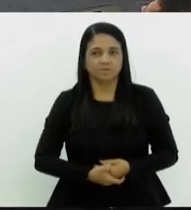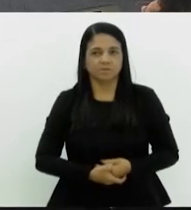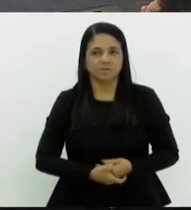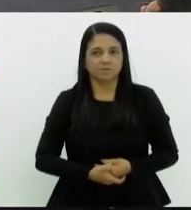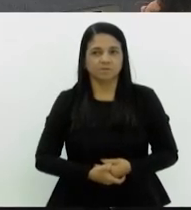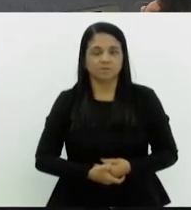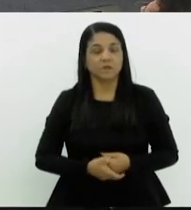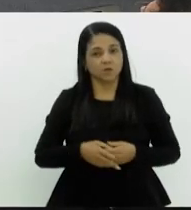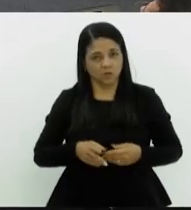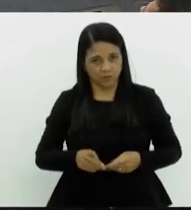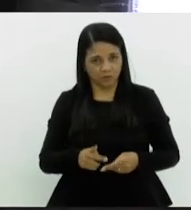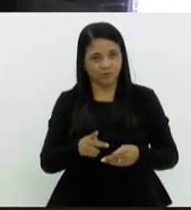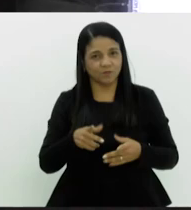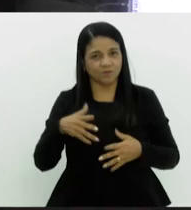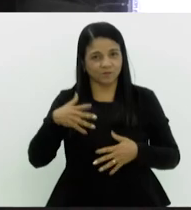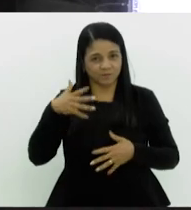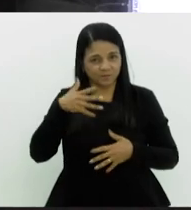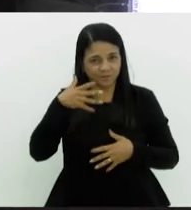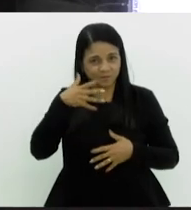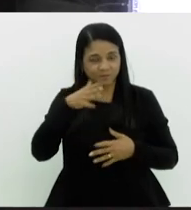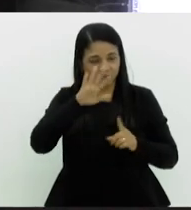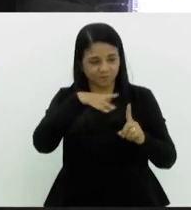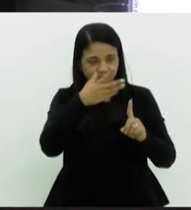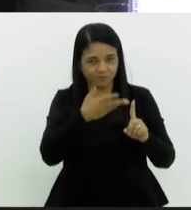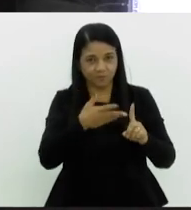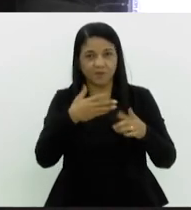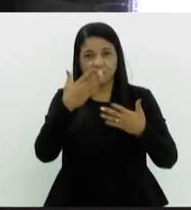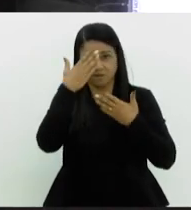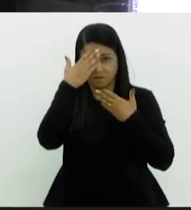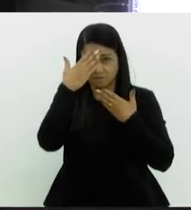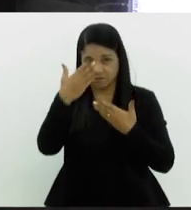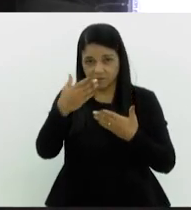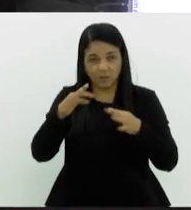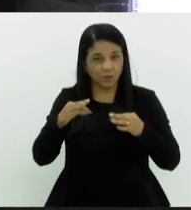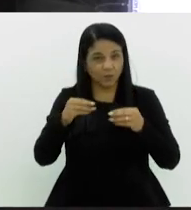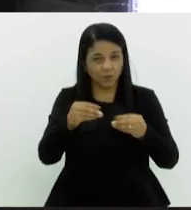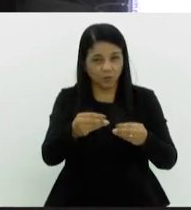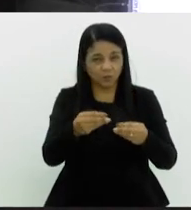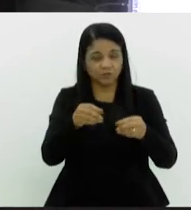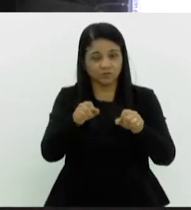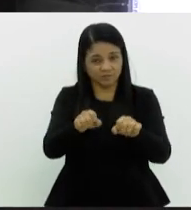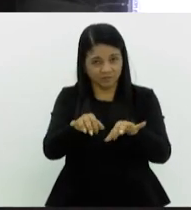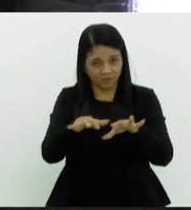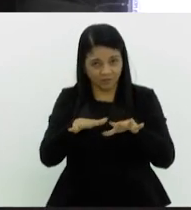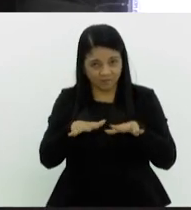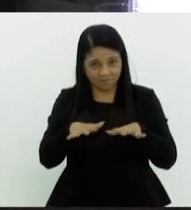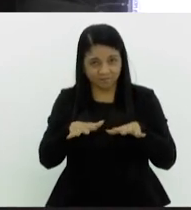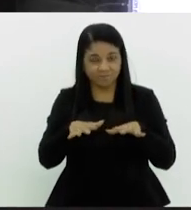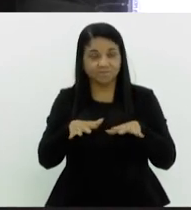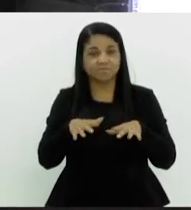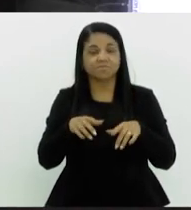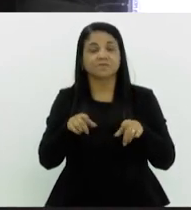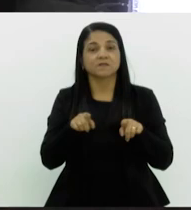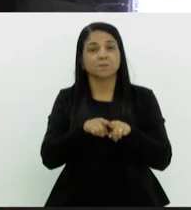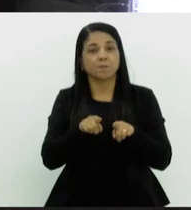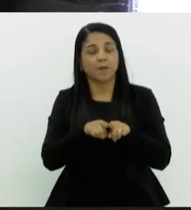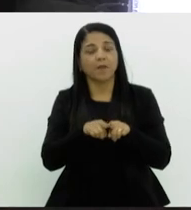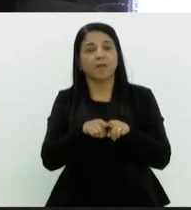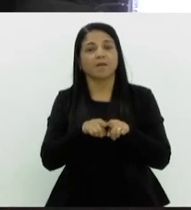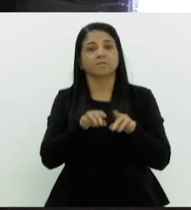Dando continuidade, quero agradecer também a todos que ocupam este plenário, bem como aqueles que